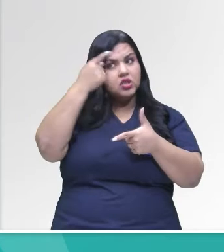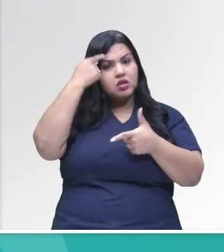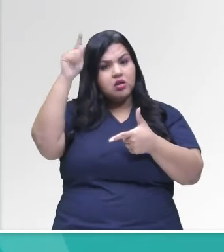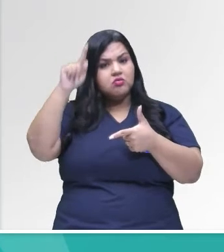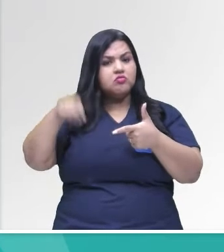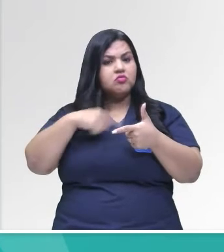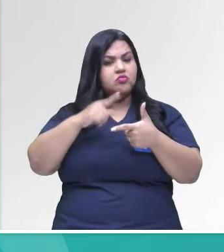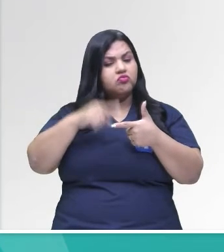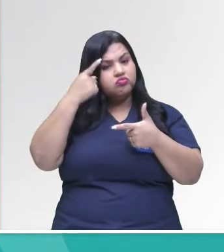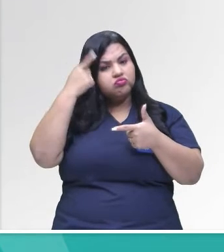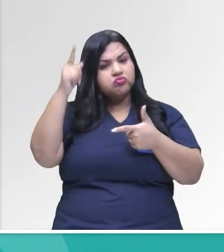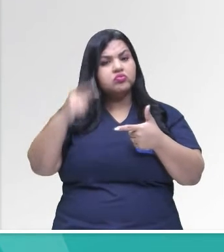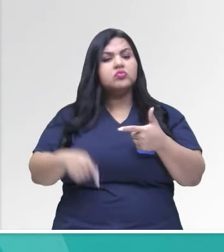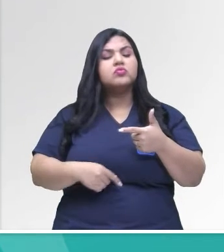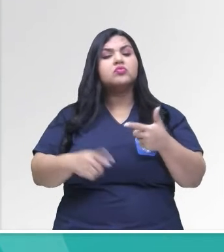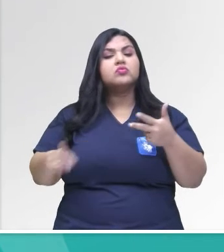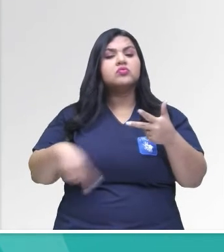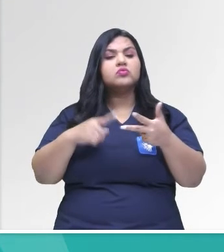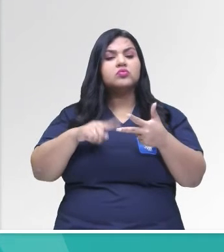Aqui um com ied.